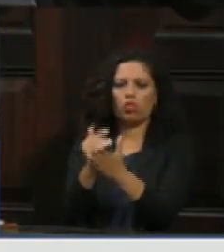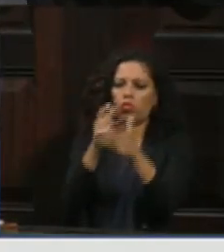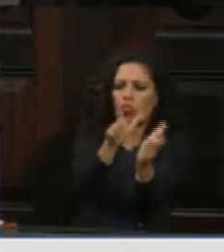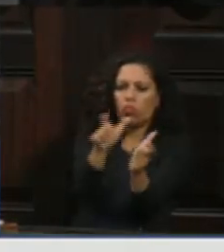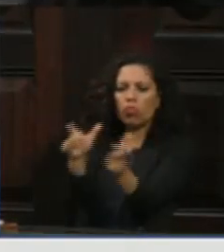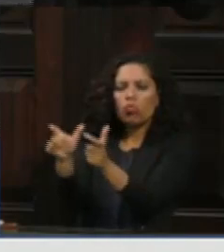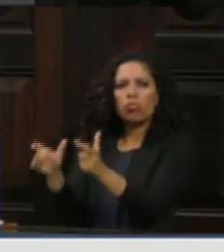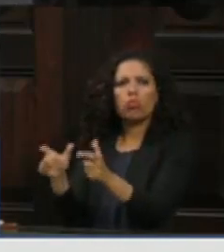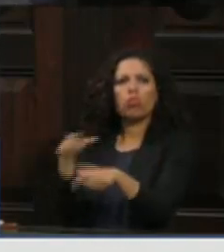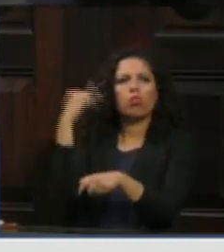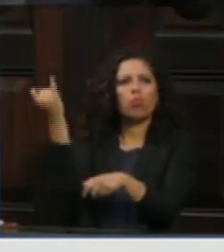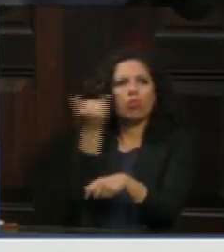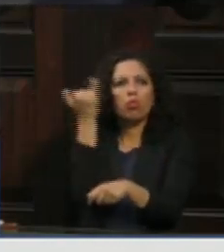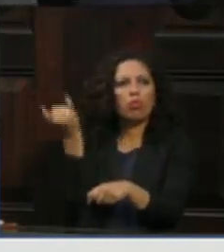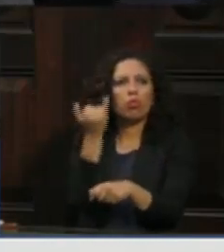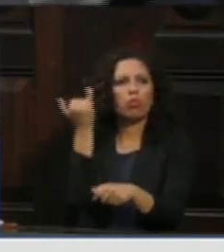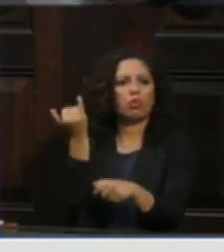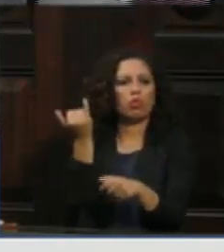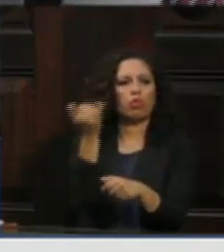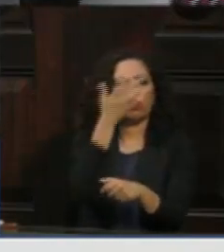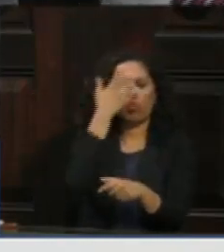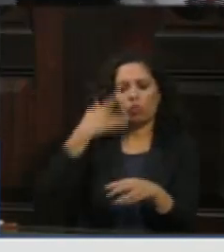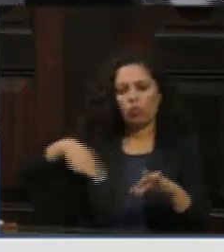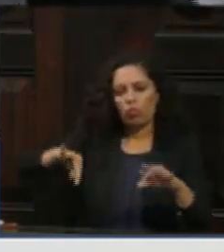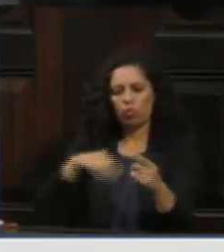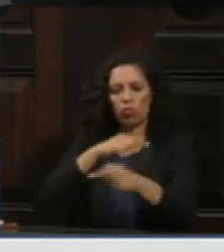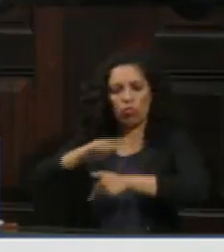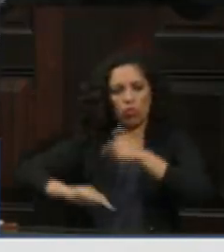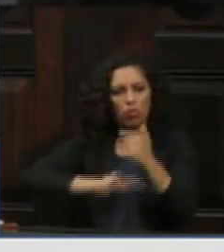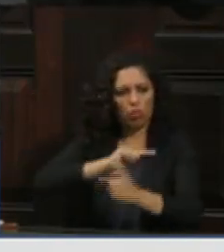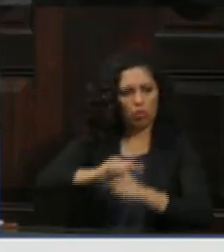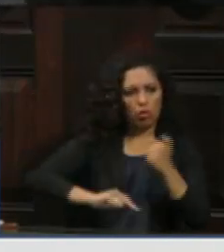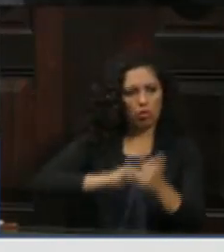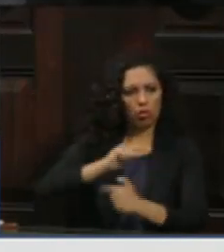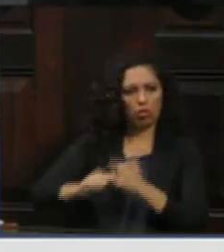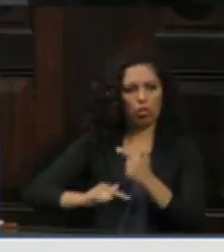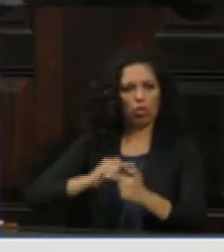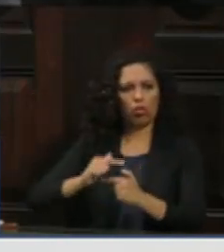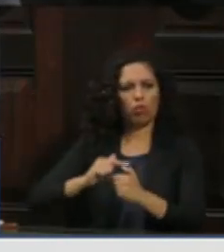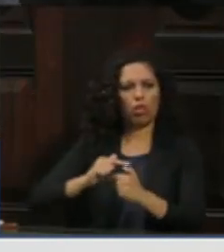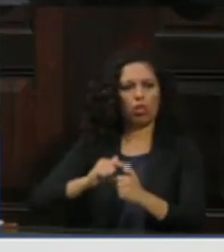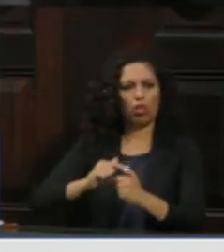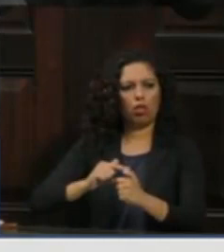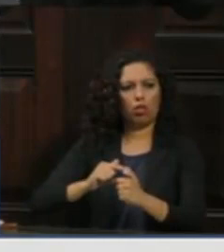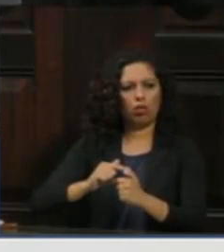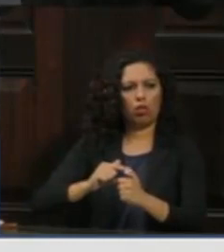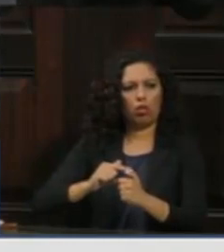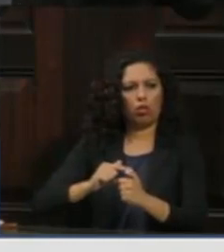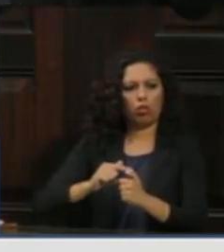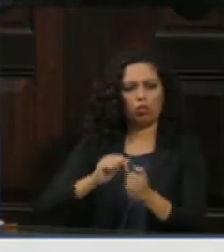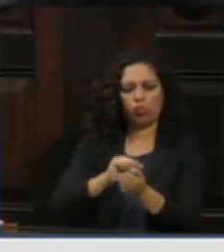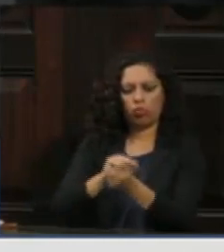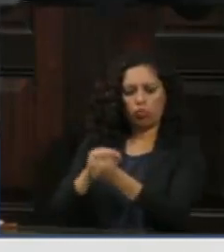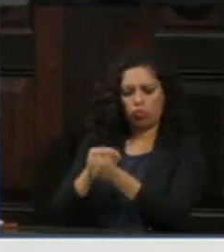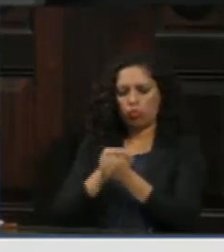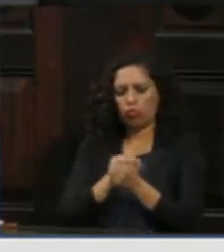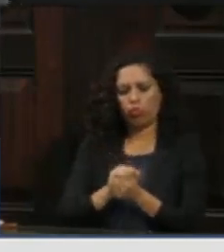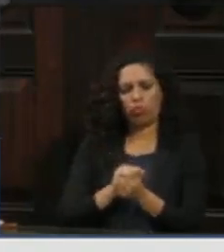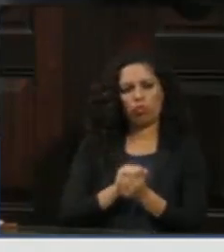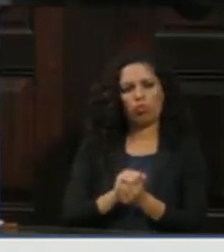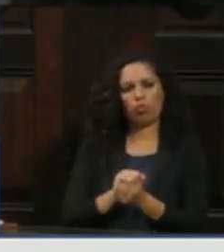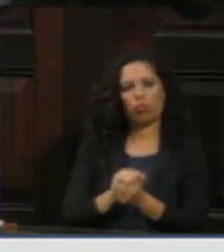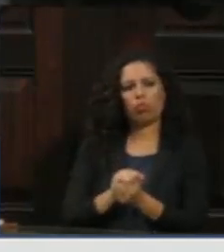pelo consórcio CEDERJ, pelos núcleos, pelos centros de educação de jovens e adultos, os SEJAs, e a Fundação CCERJ